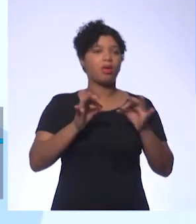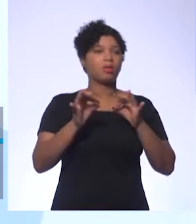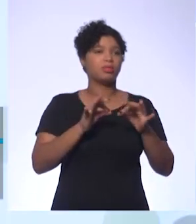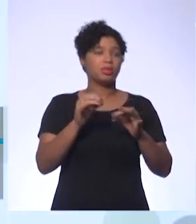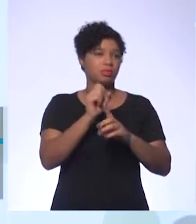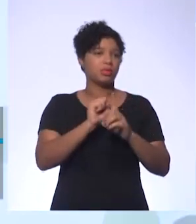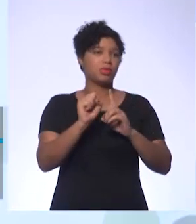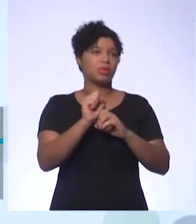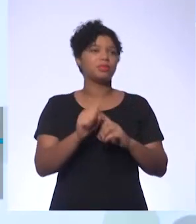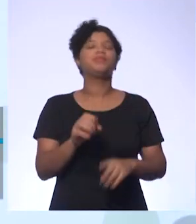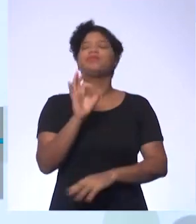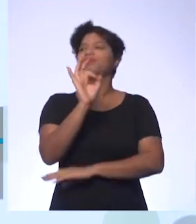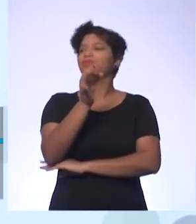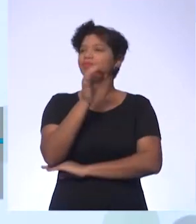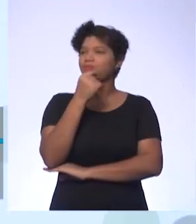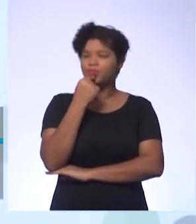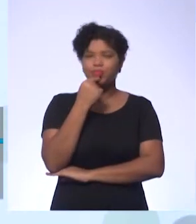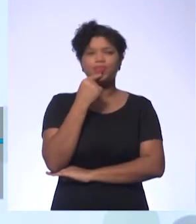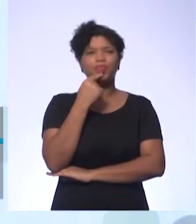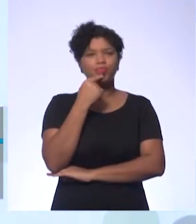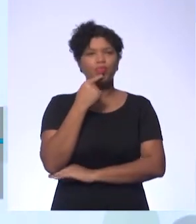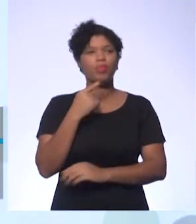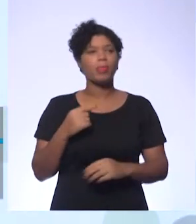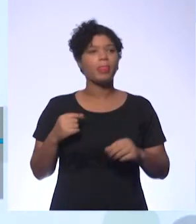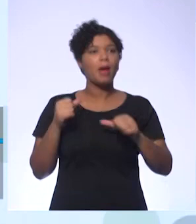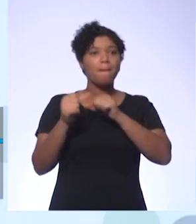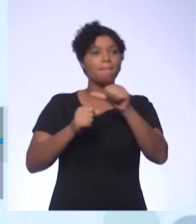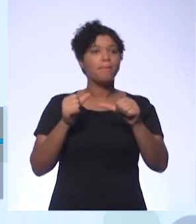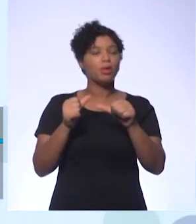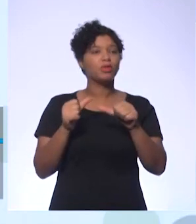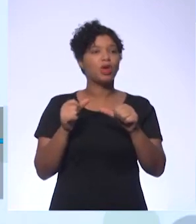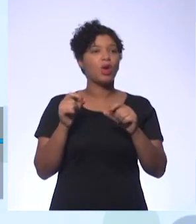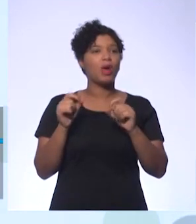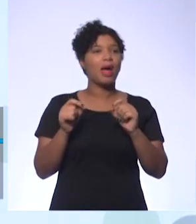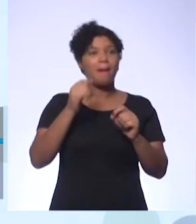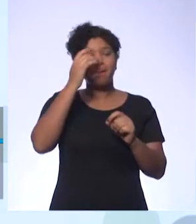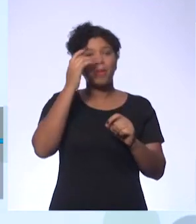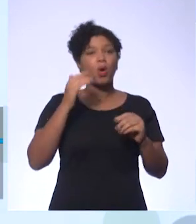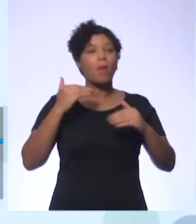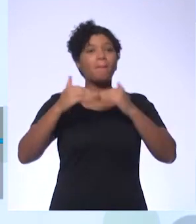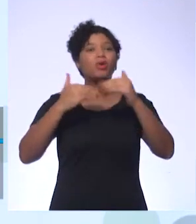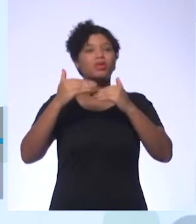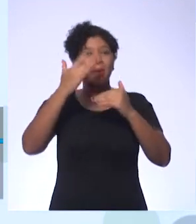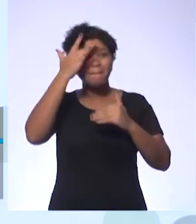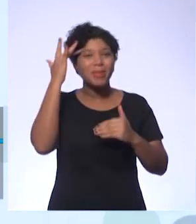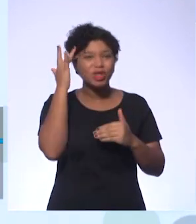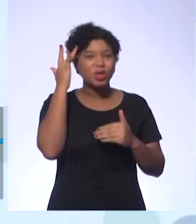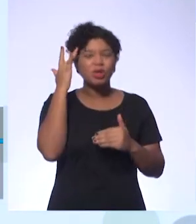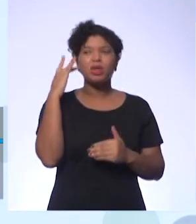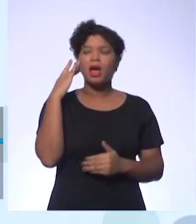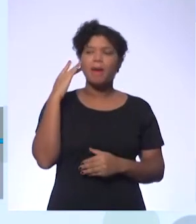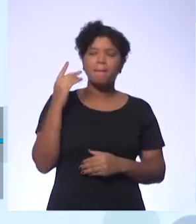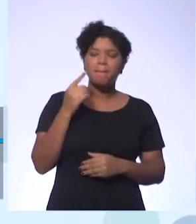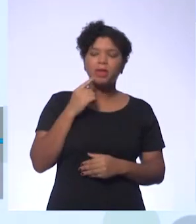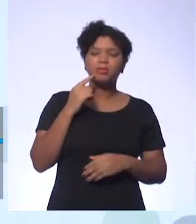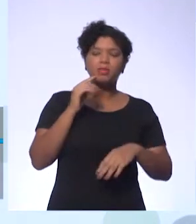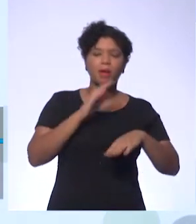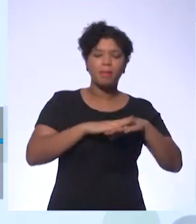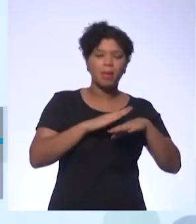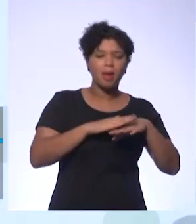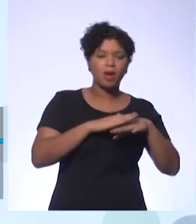E olha só, né? Mudou-se a forma de produção, né? A forma de produzir os objetos